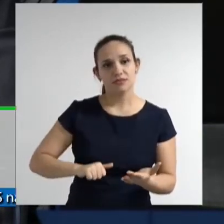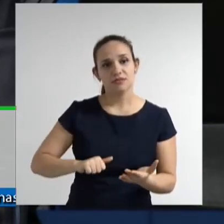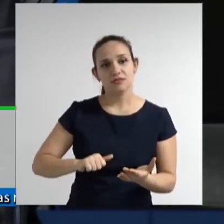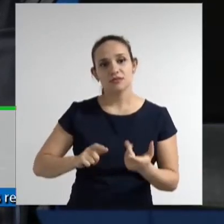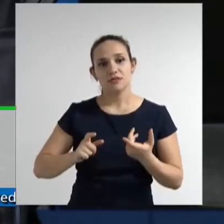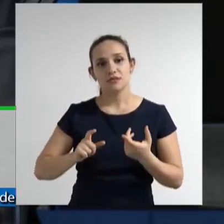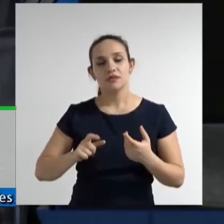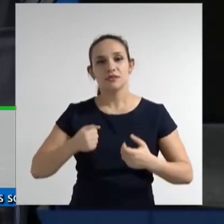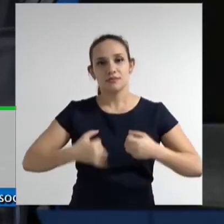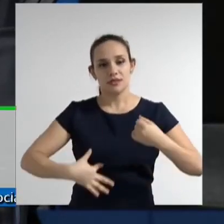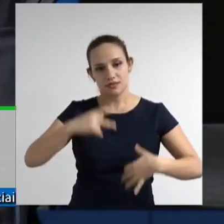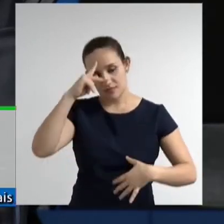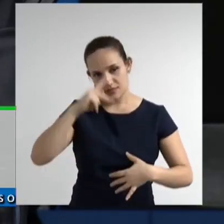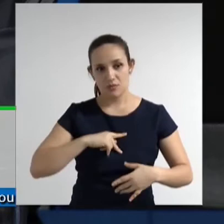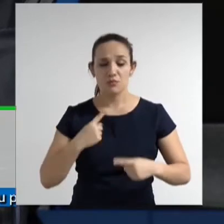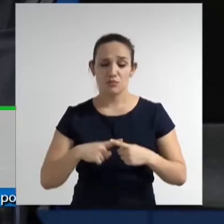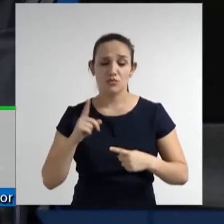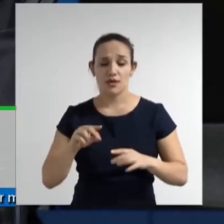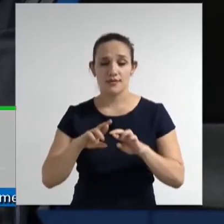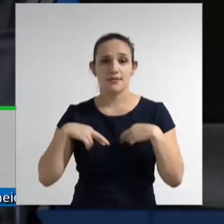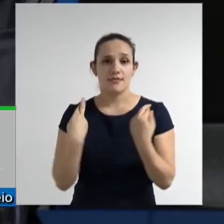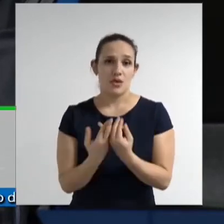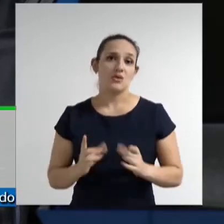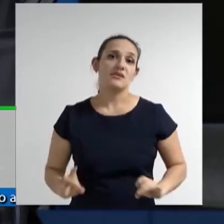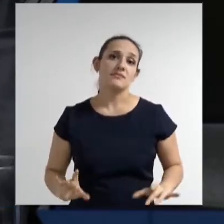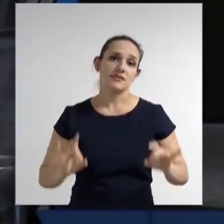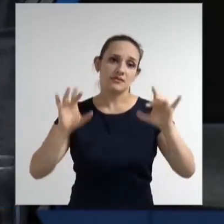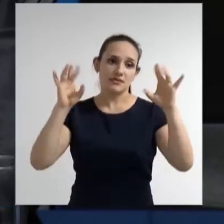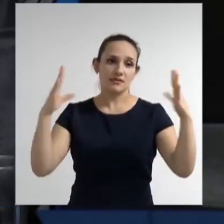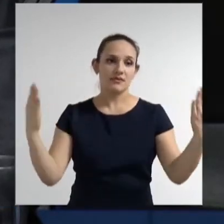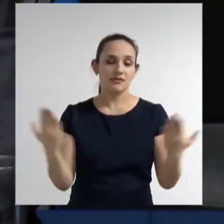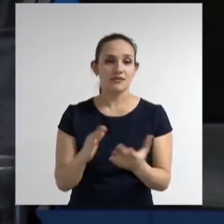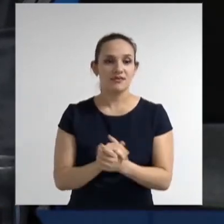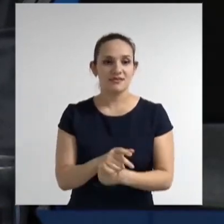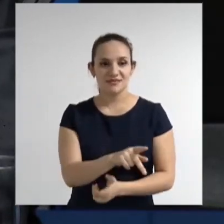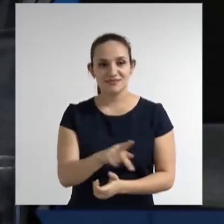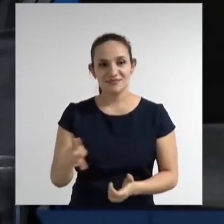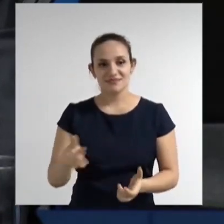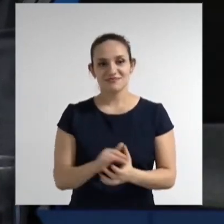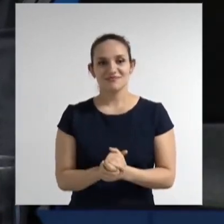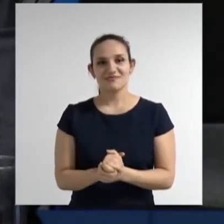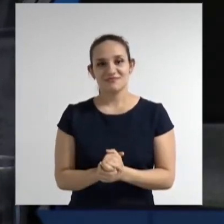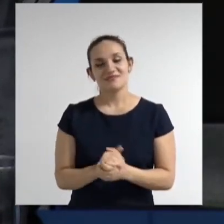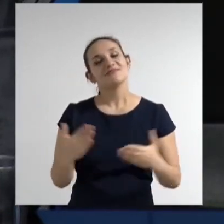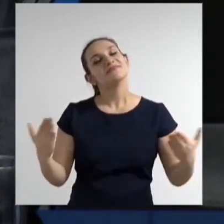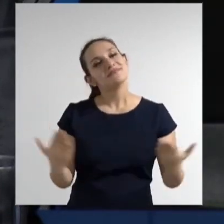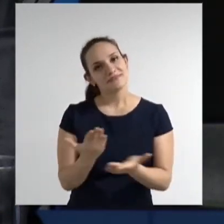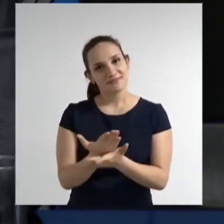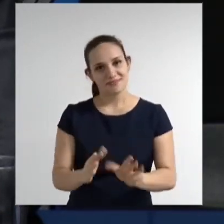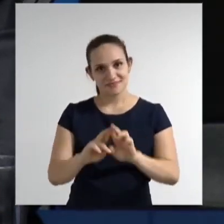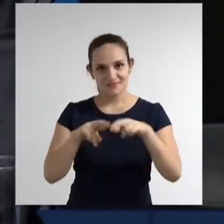sessão extraordinária as explicações pessoais, esta presidência vai